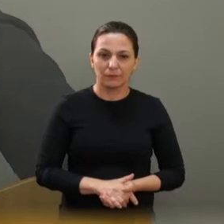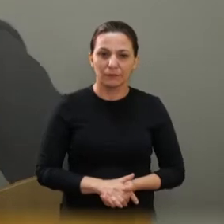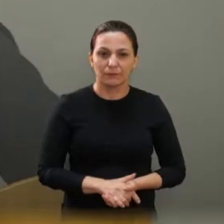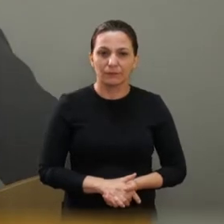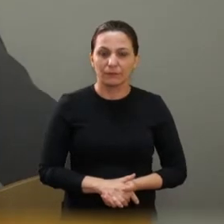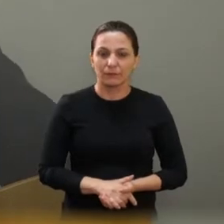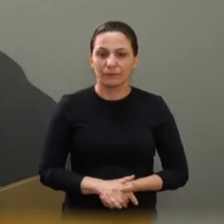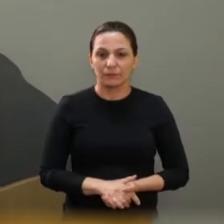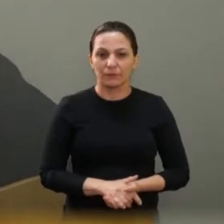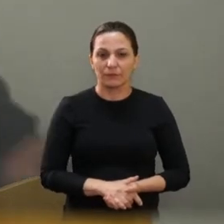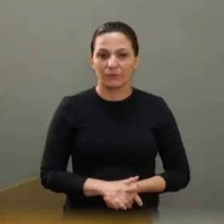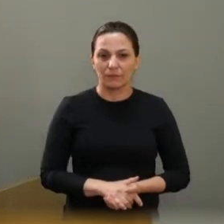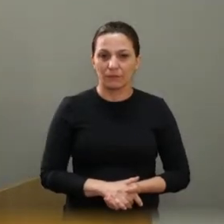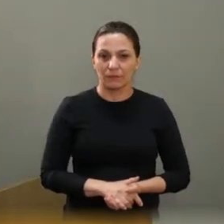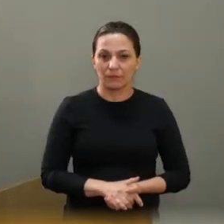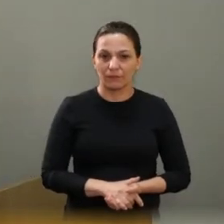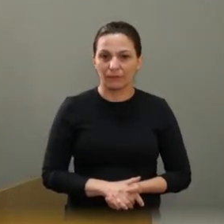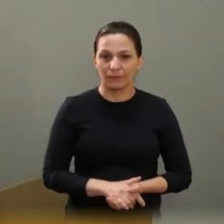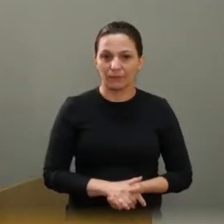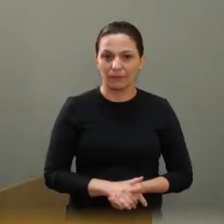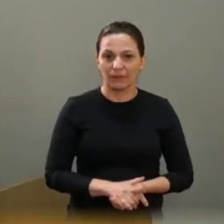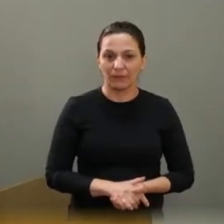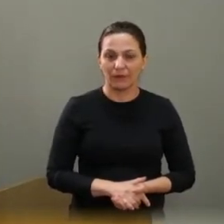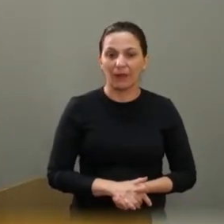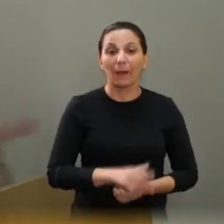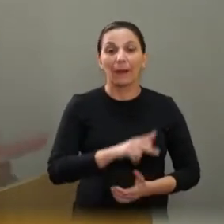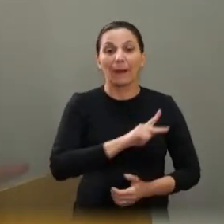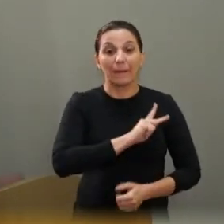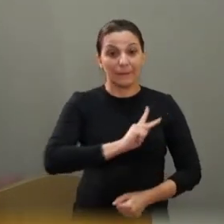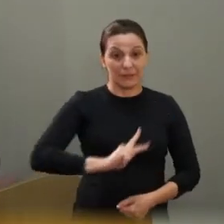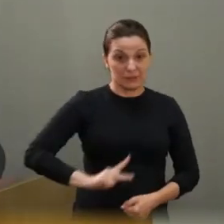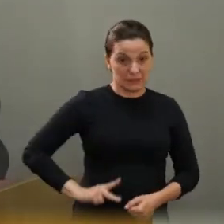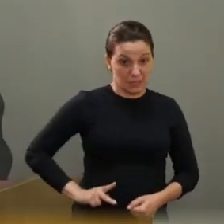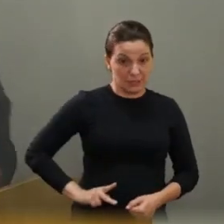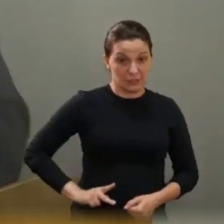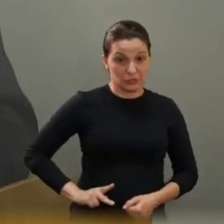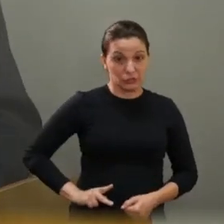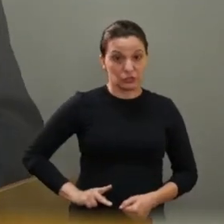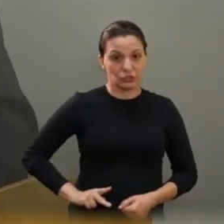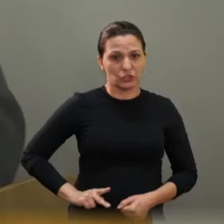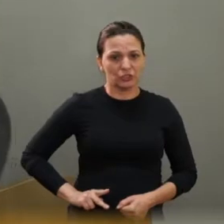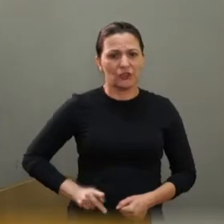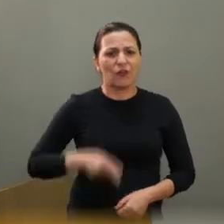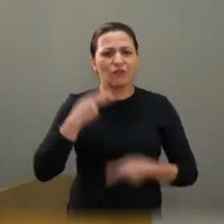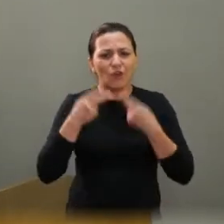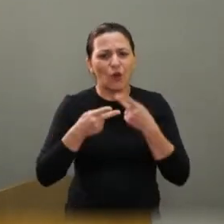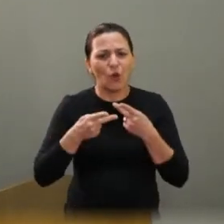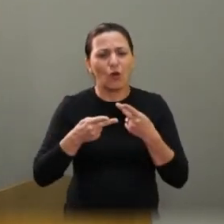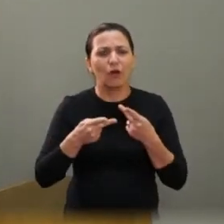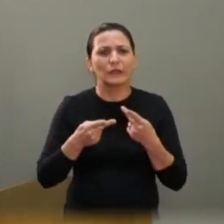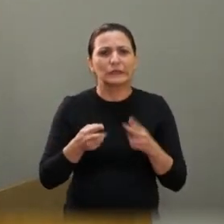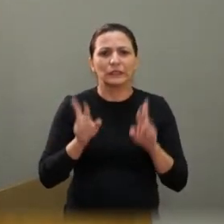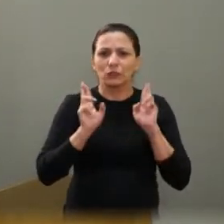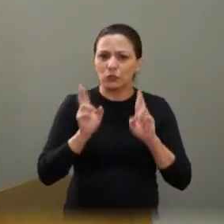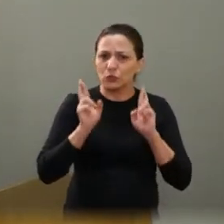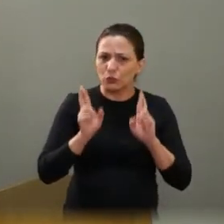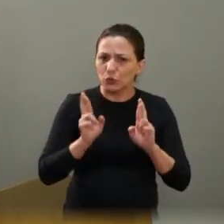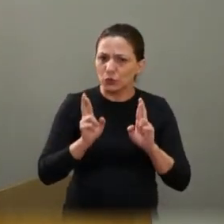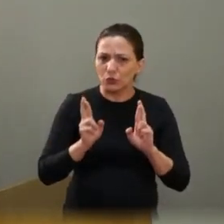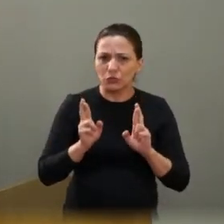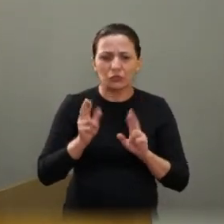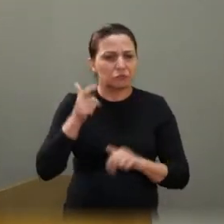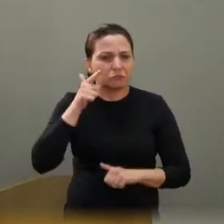e me ouvir do atual presidente da república tomara que ele não faça isso tomara que ele não faça isso que